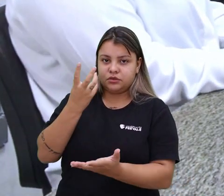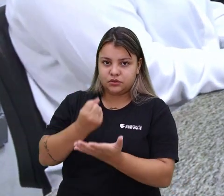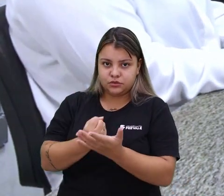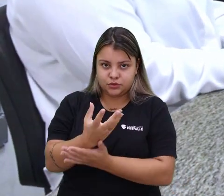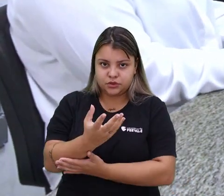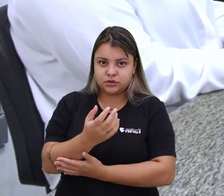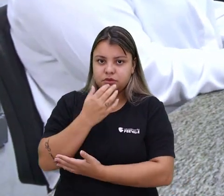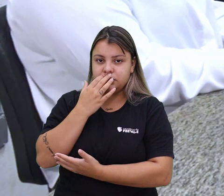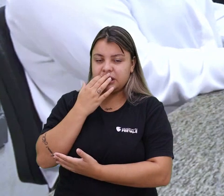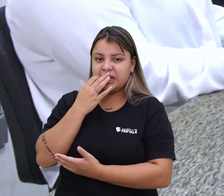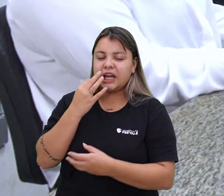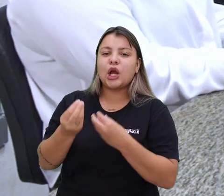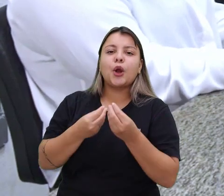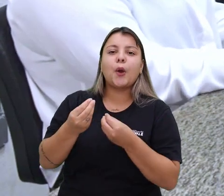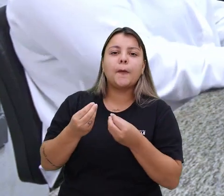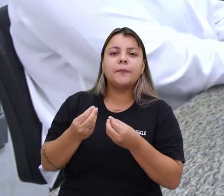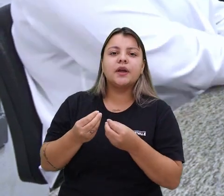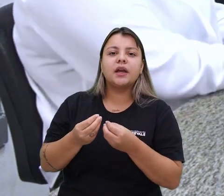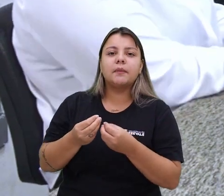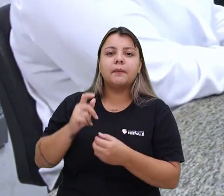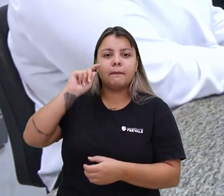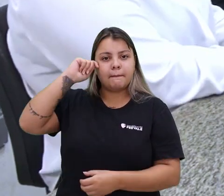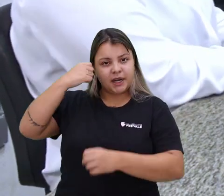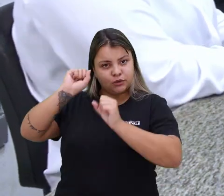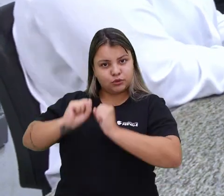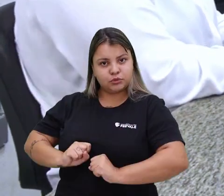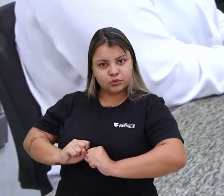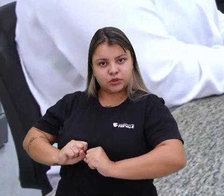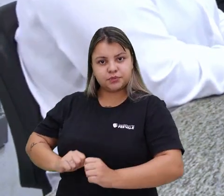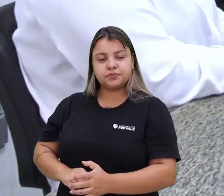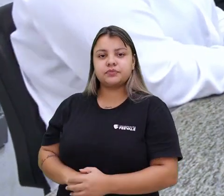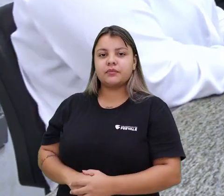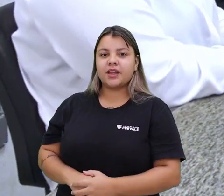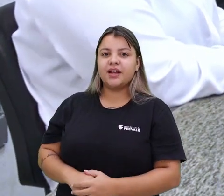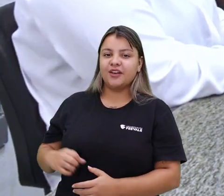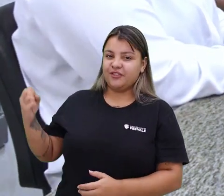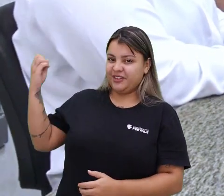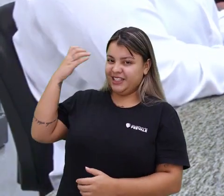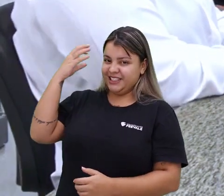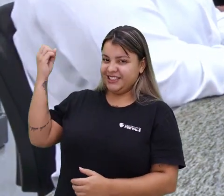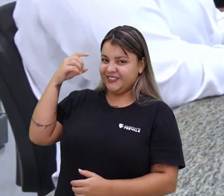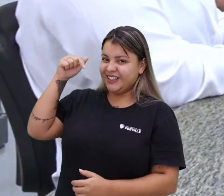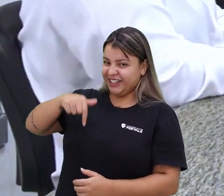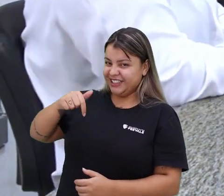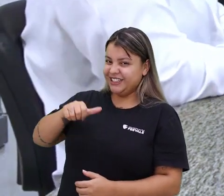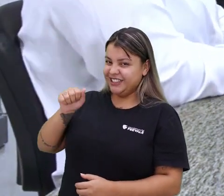podcast como é que surgiu a ideia ai foi inspirado na